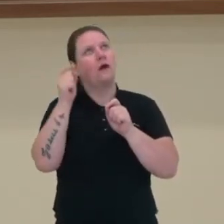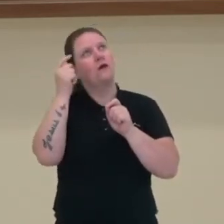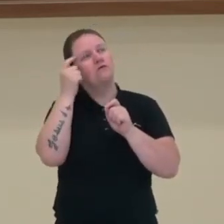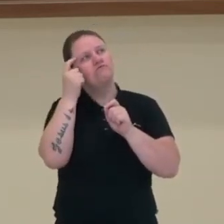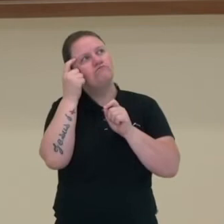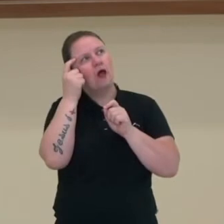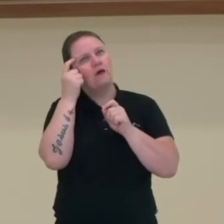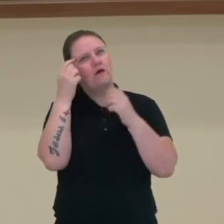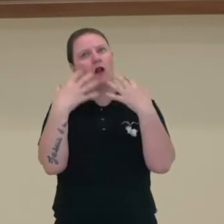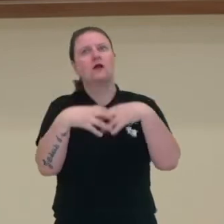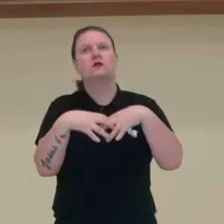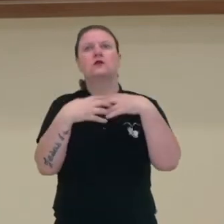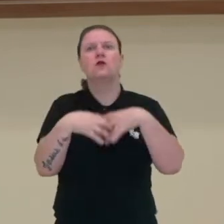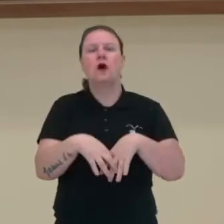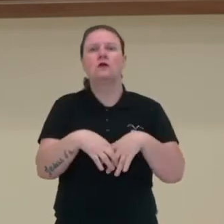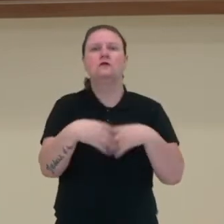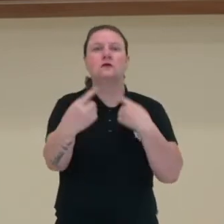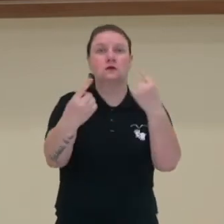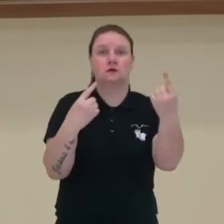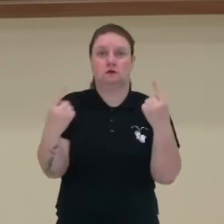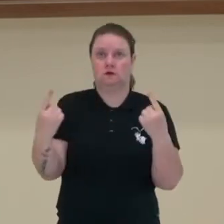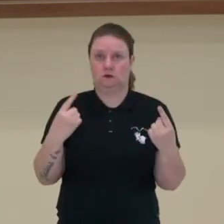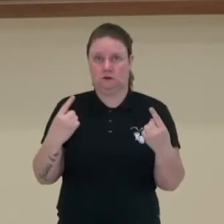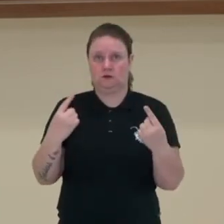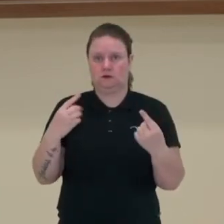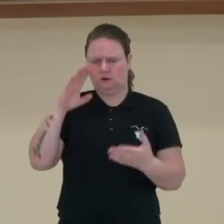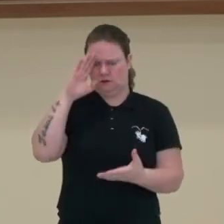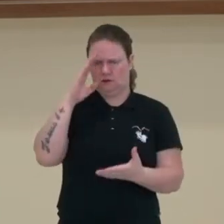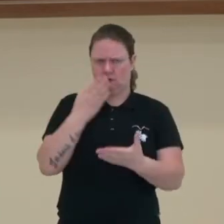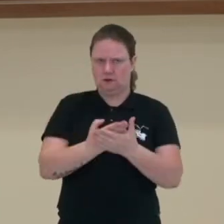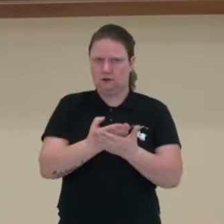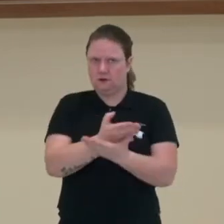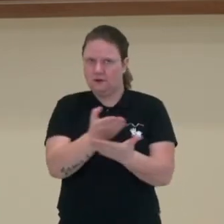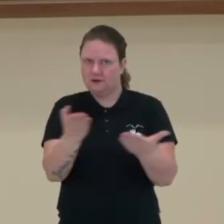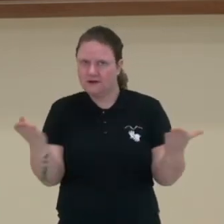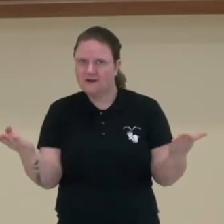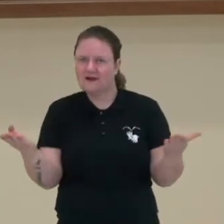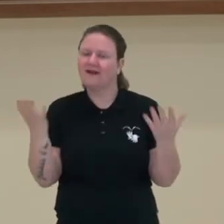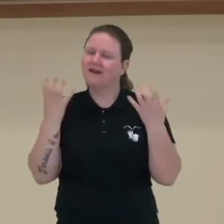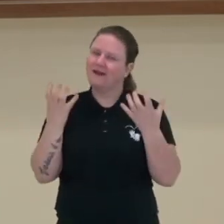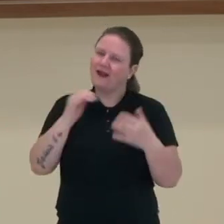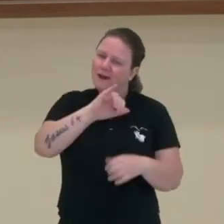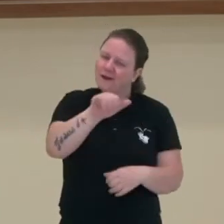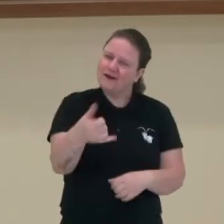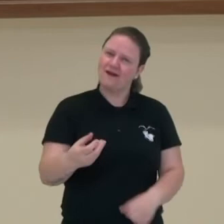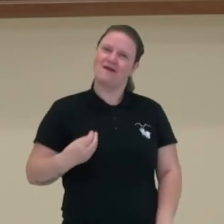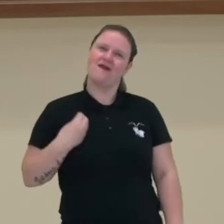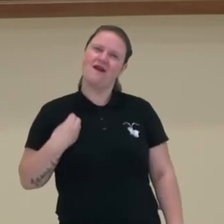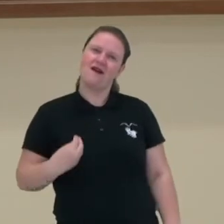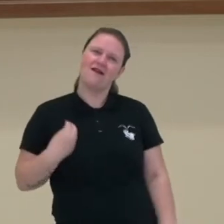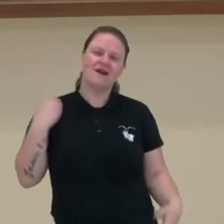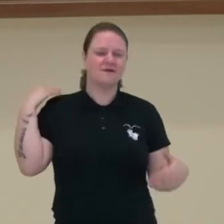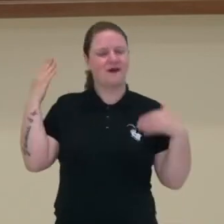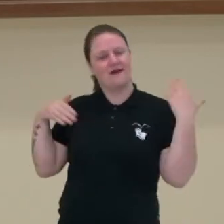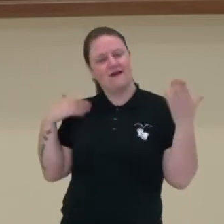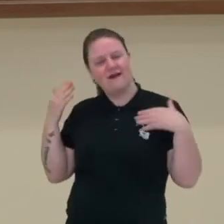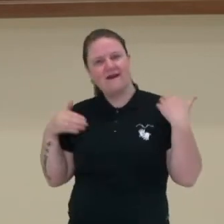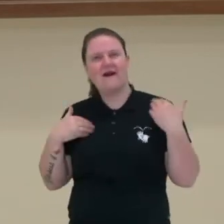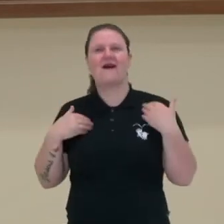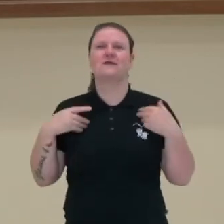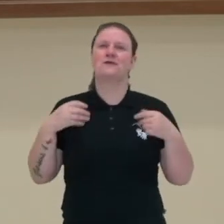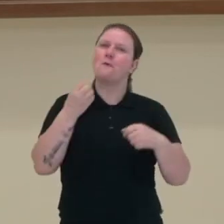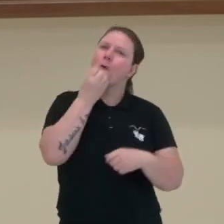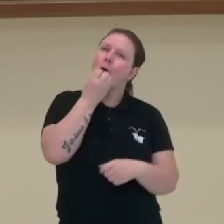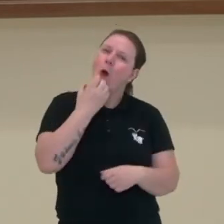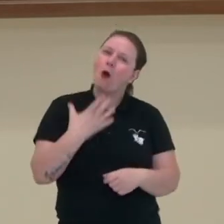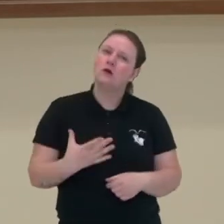ao trabalho, o que que você quer fazer para viver. Mas eu tenho certeza que você quer mais é aproveitar a vida com as pessoas que você gosta e